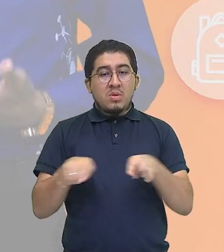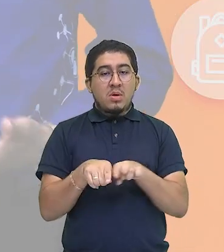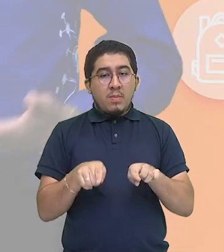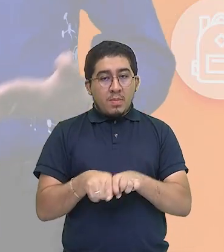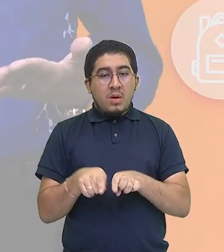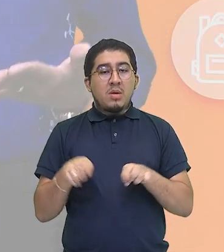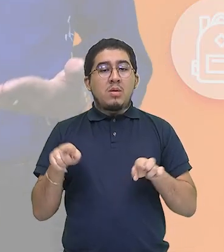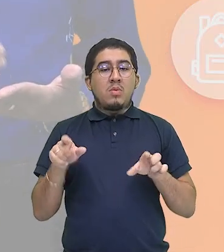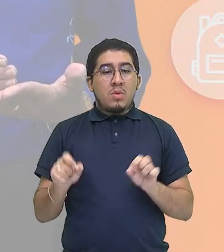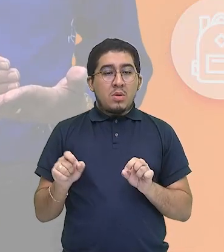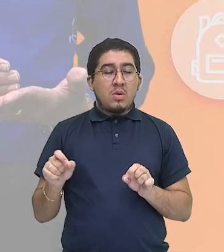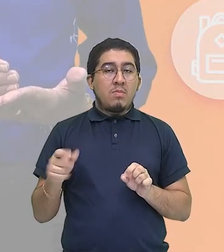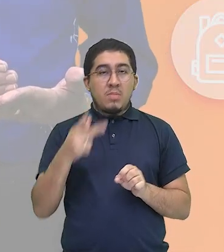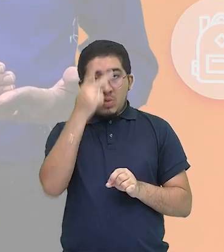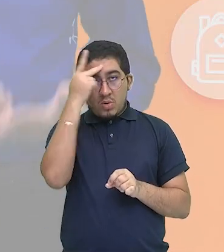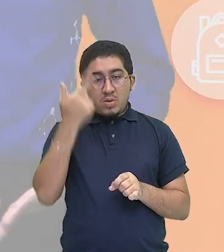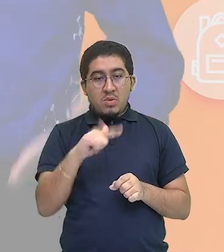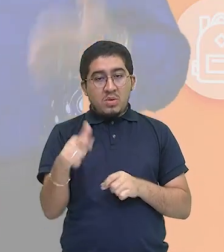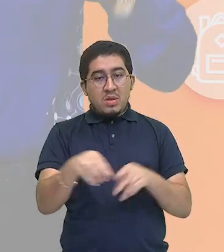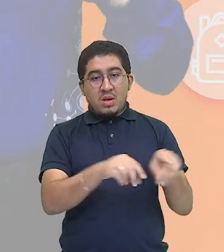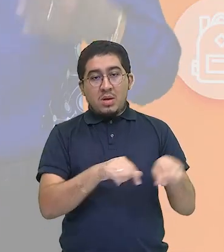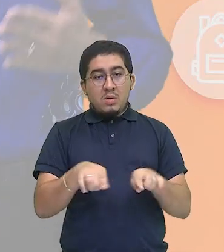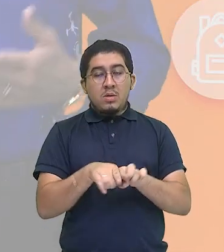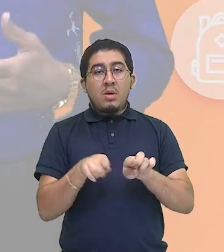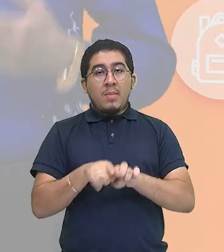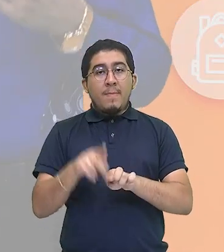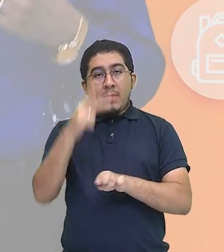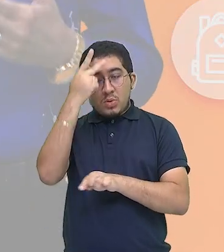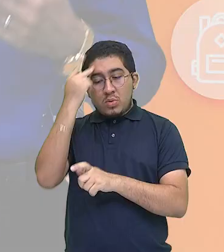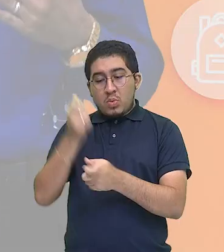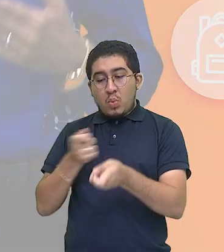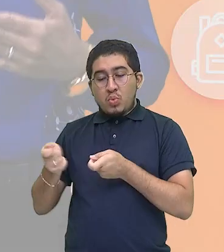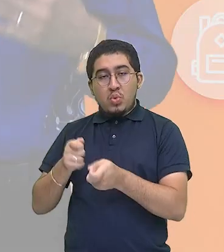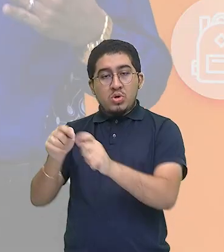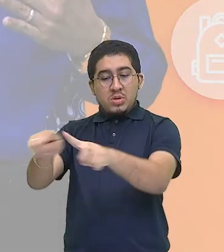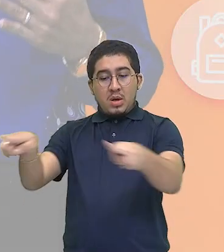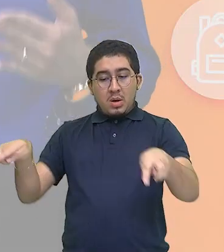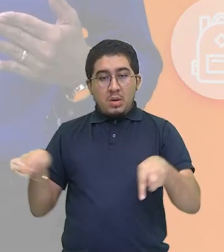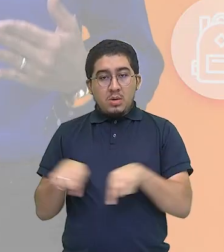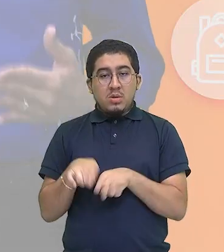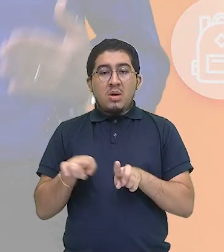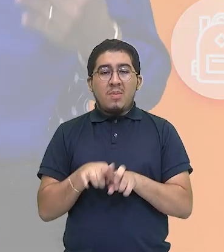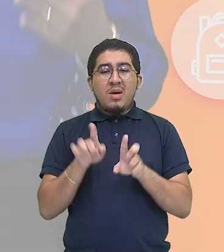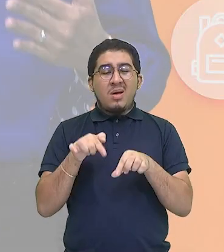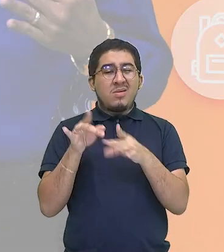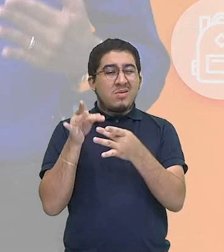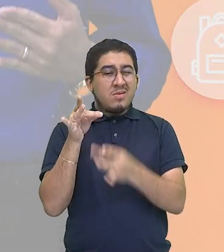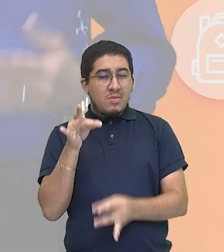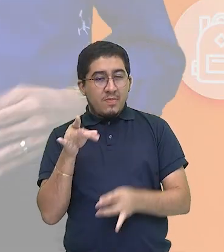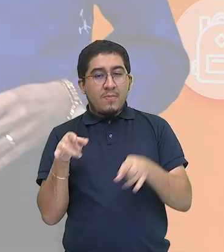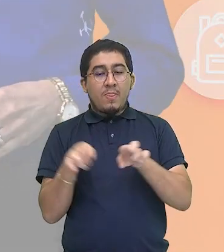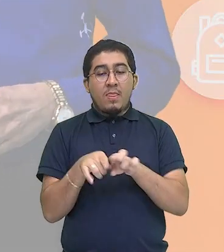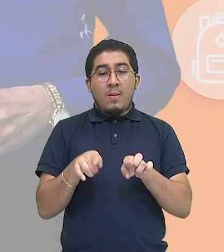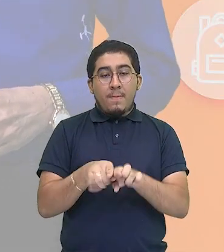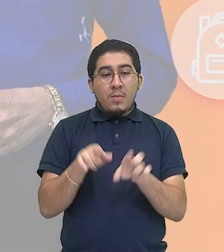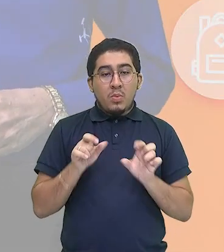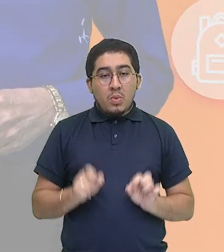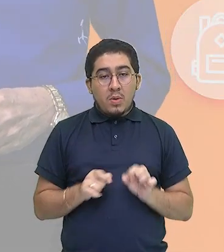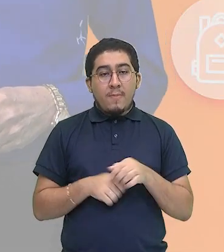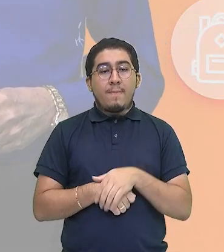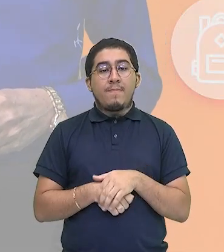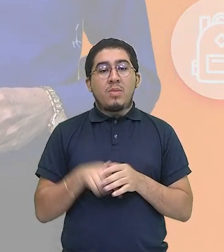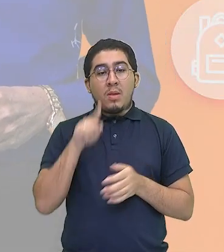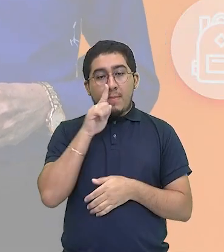terra e latifundiários, e também, gente, essa relação é extensa, e também a